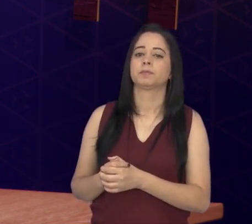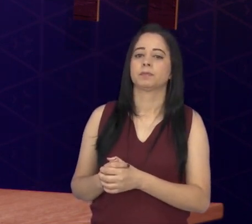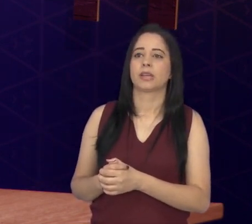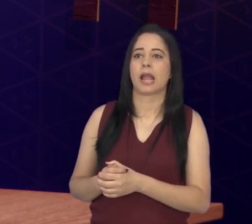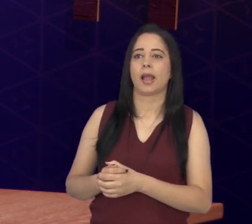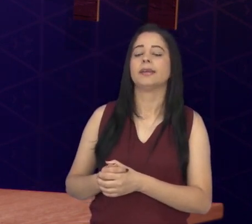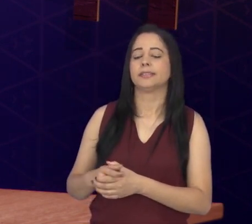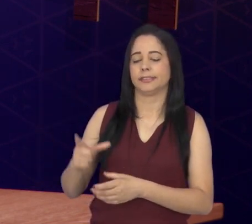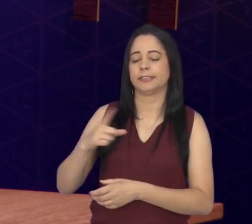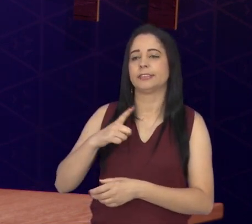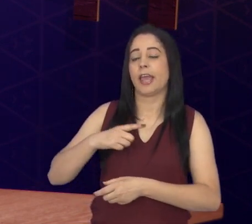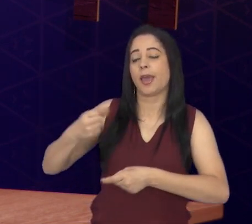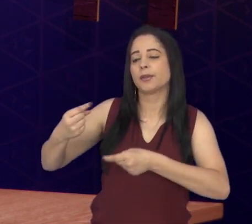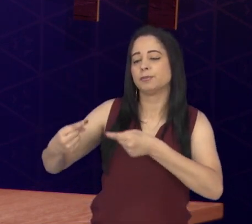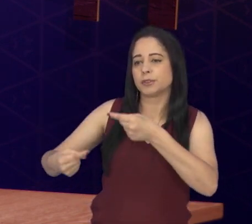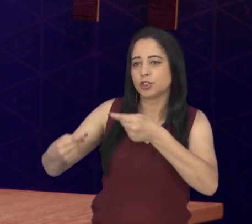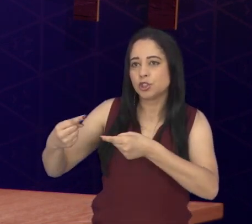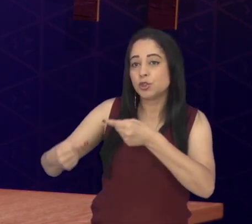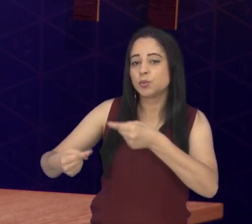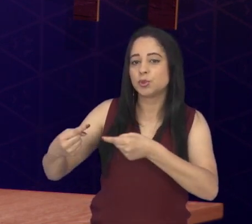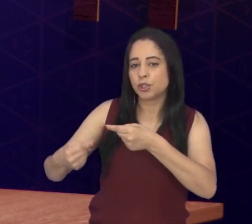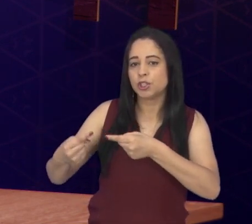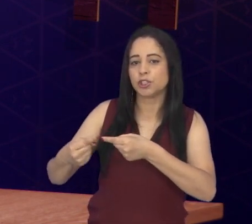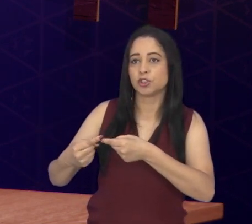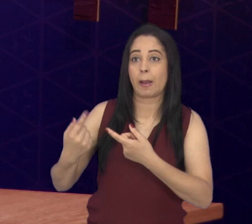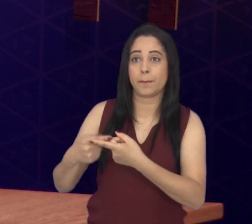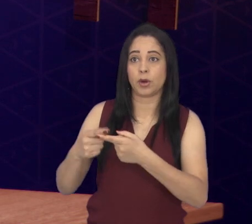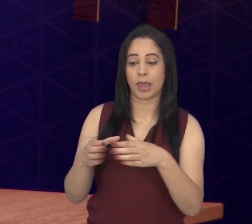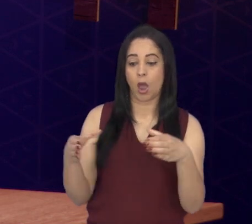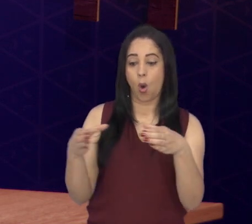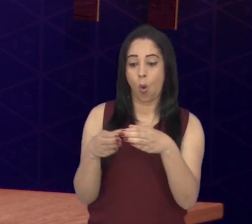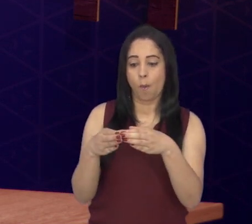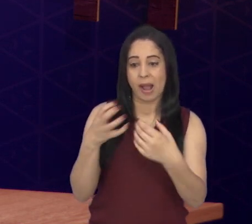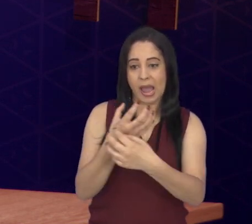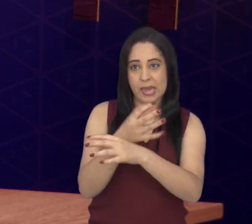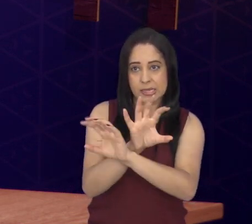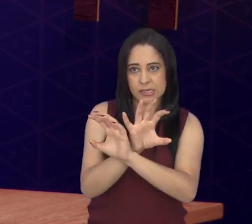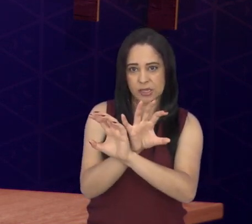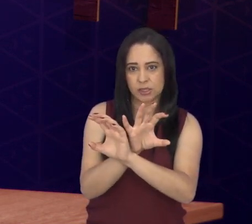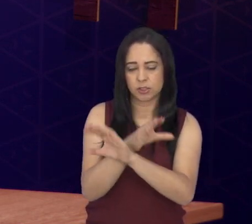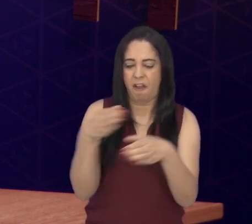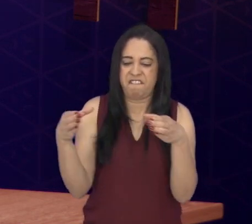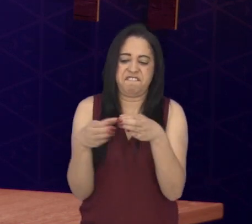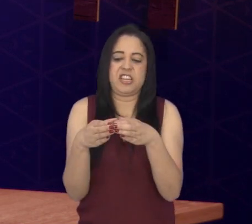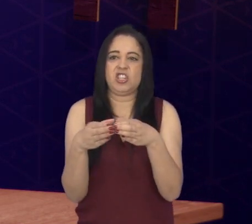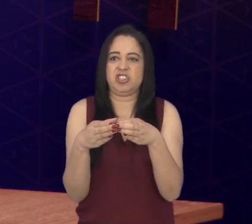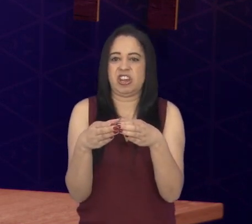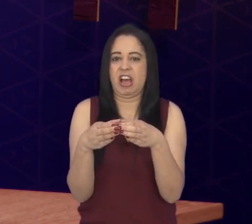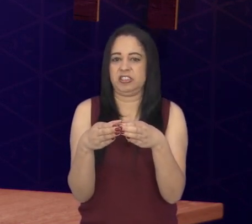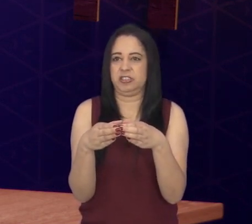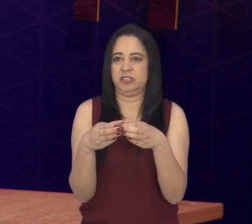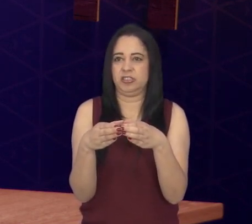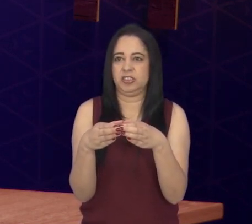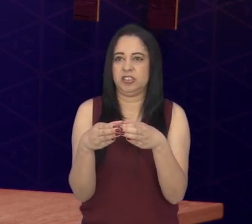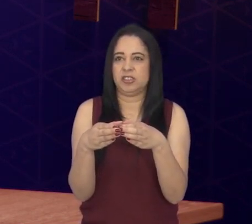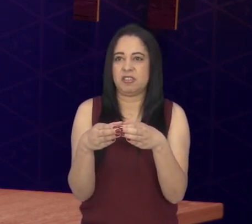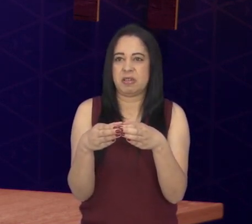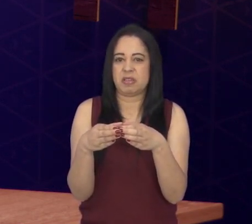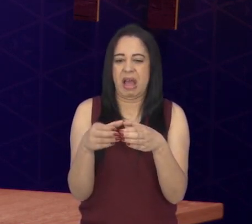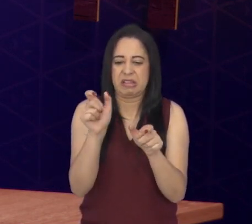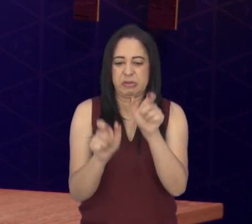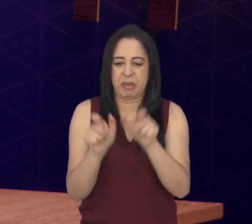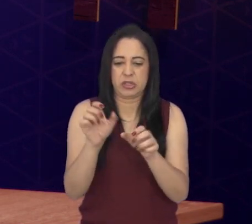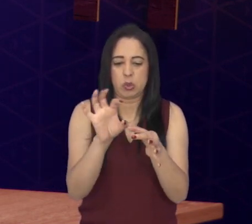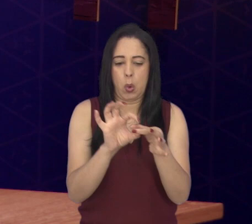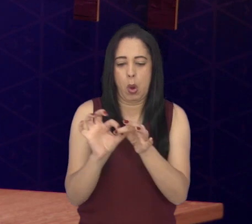primeiro filme gira em torno disso, né? Wakanda se fechou, né? A história de Wakanda lá é muito louca.